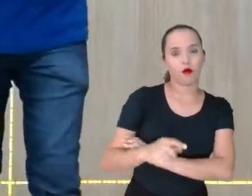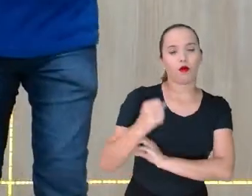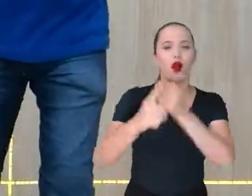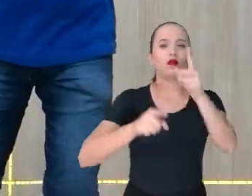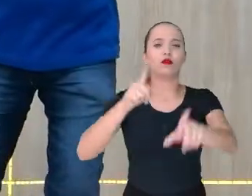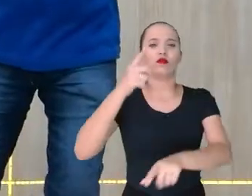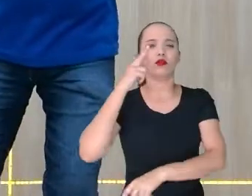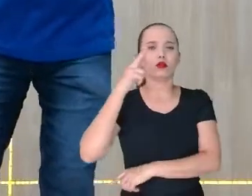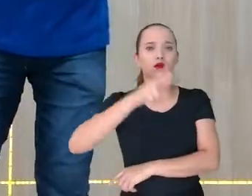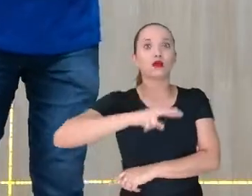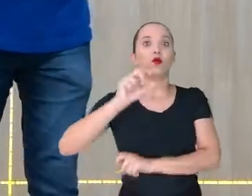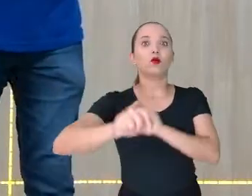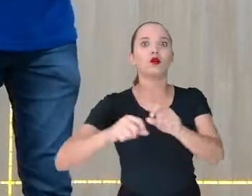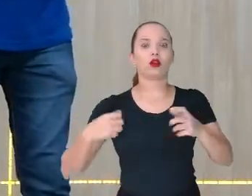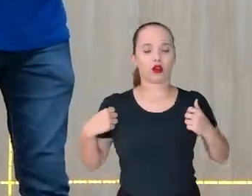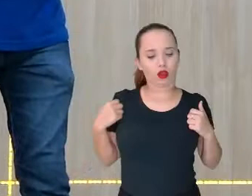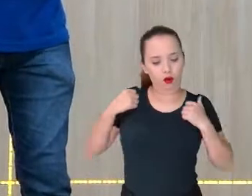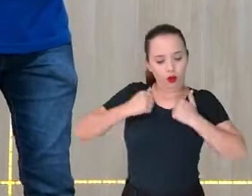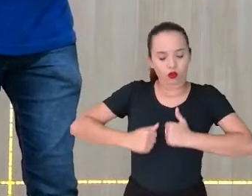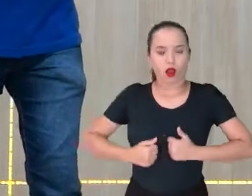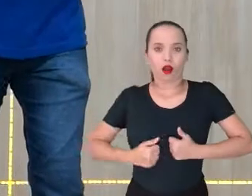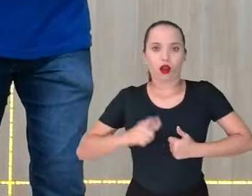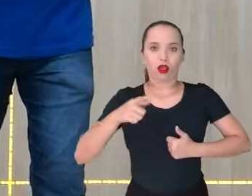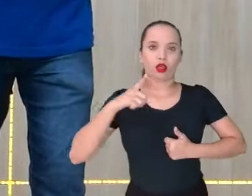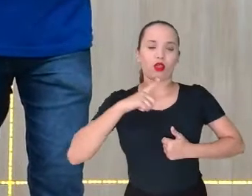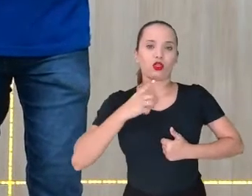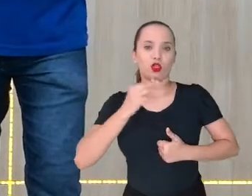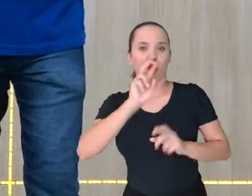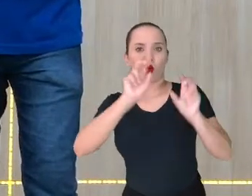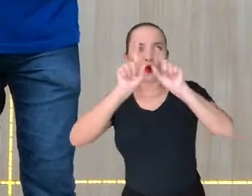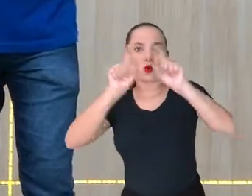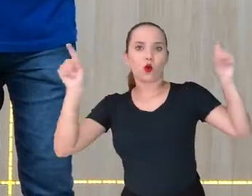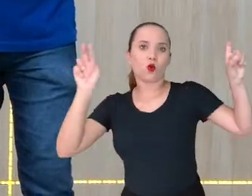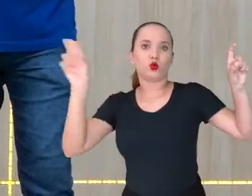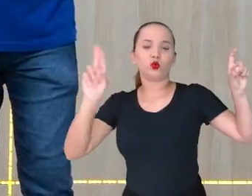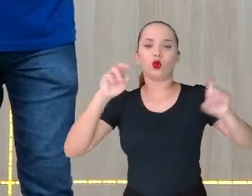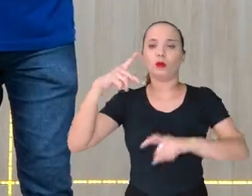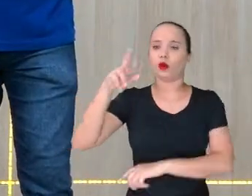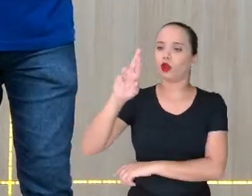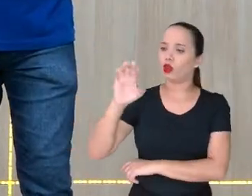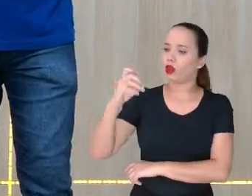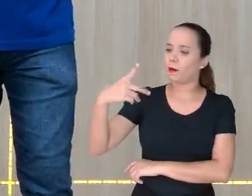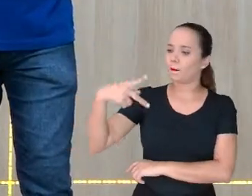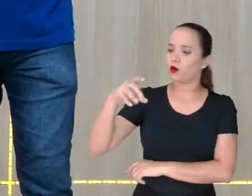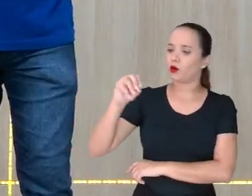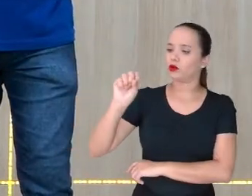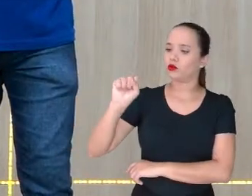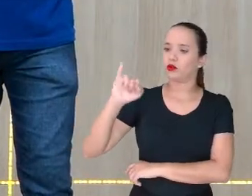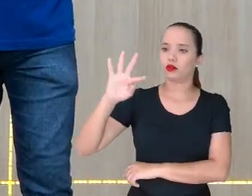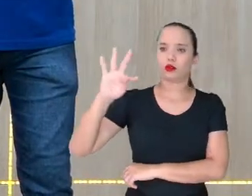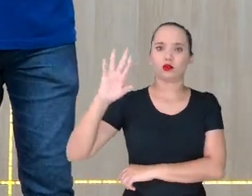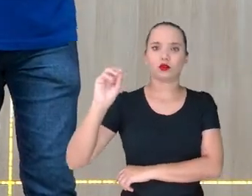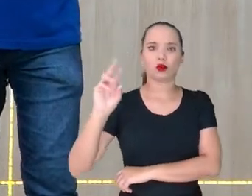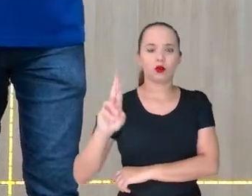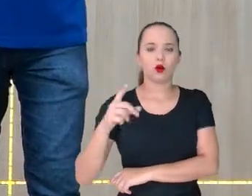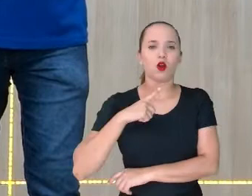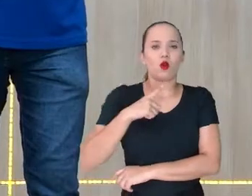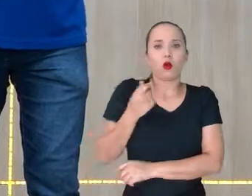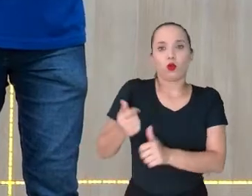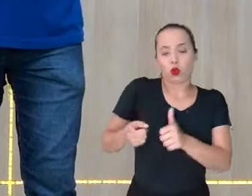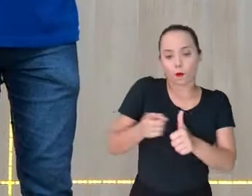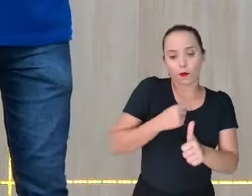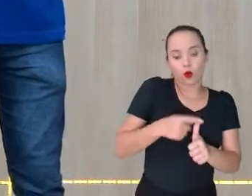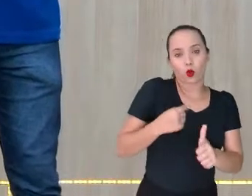jaquetazinha, né? Repositor, É. né? Uhum. Então, o que é que acontece? Eu tenho um produto. Eu vou botar para vender no